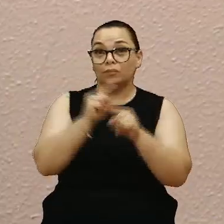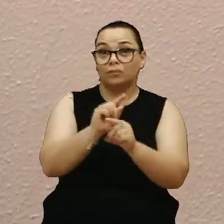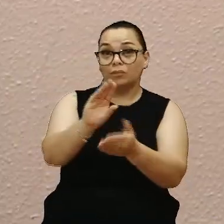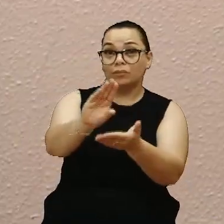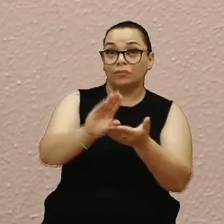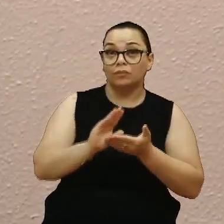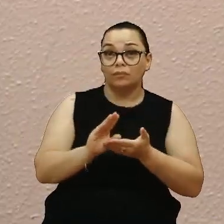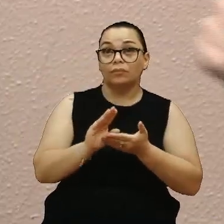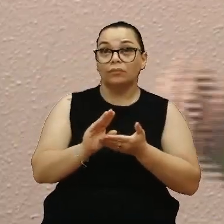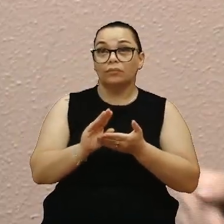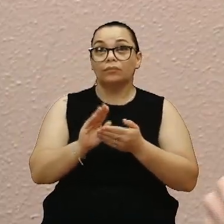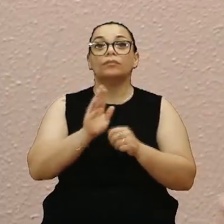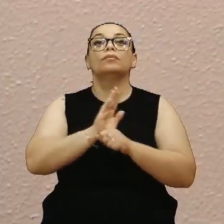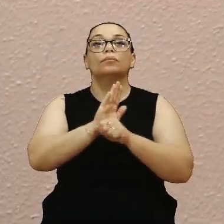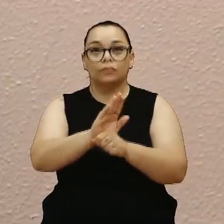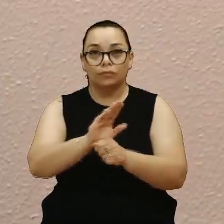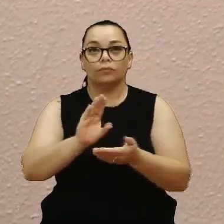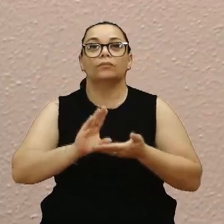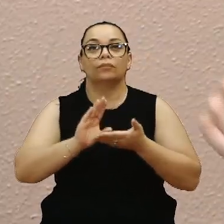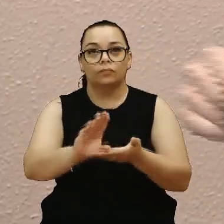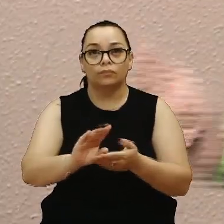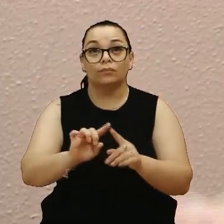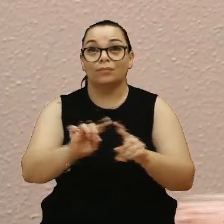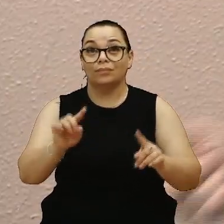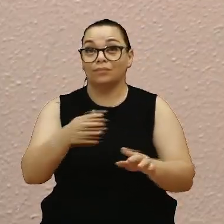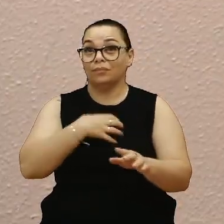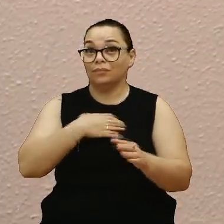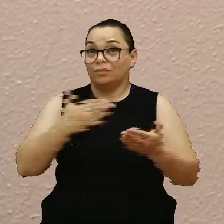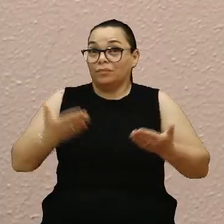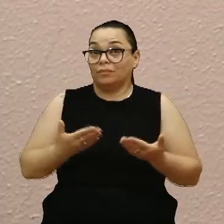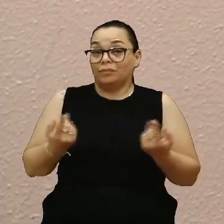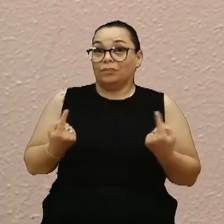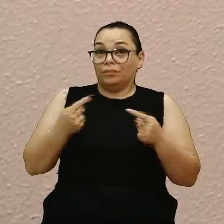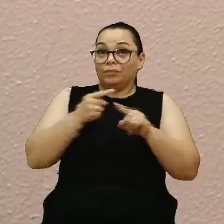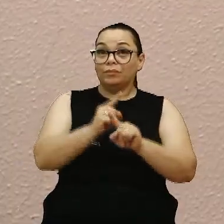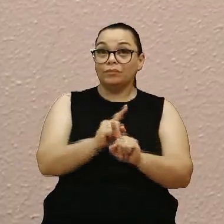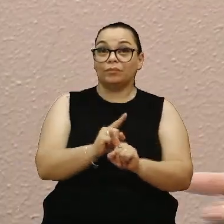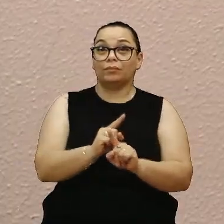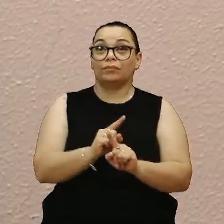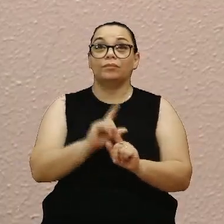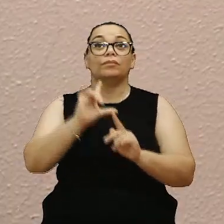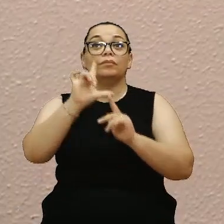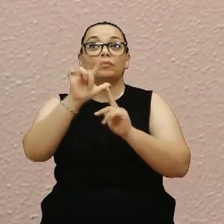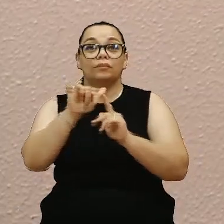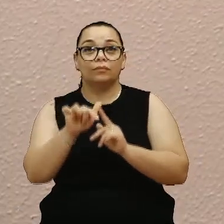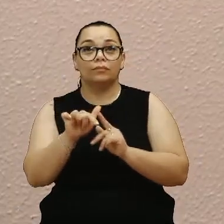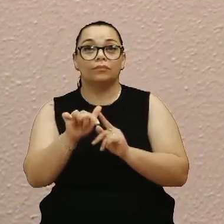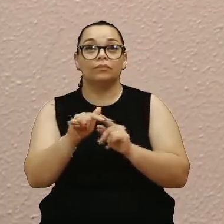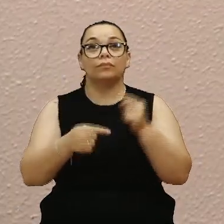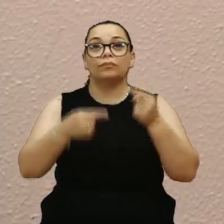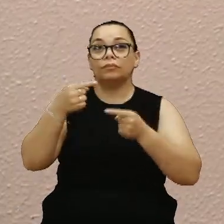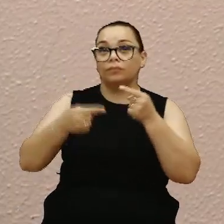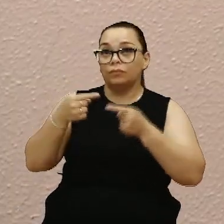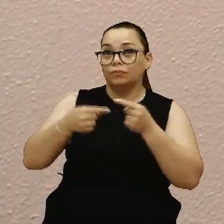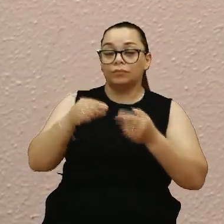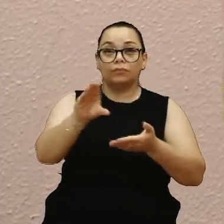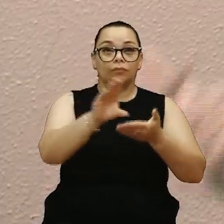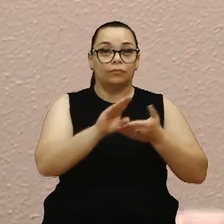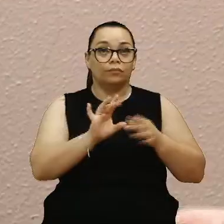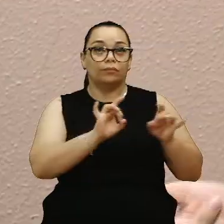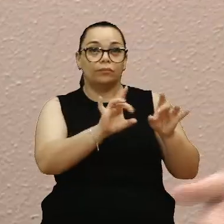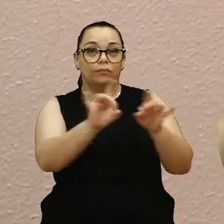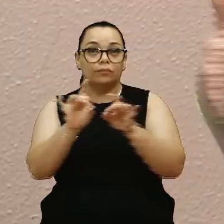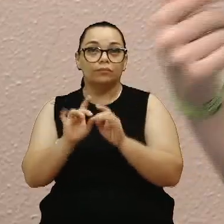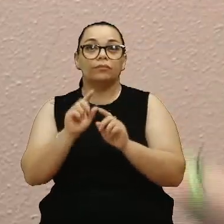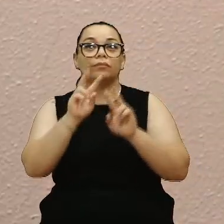nós somos a favor de subsídio, mas da forma como está, nós somos contrários. E depois, quando a gente for debater o subsídio especificamente, eu vou